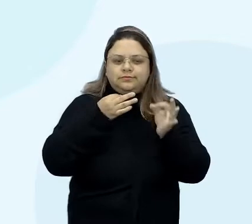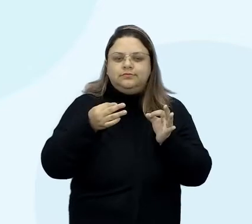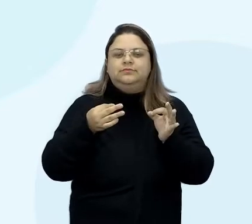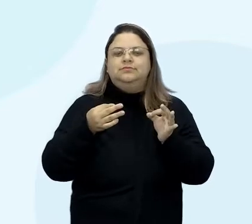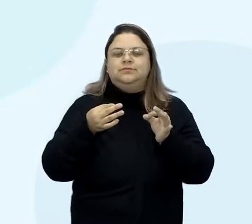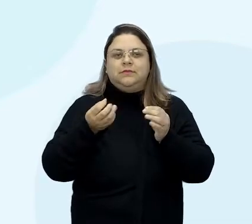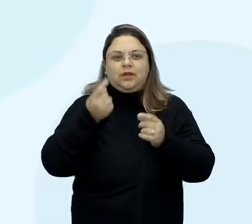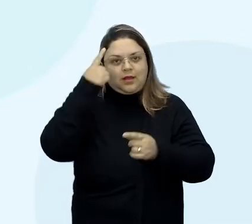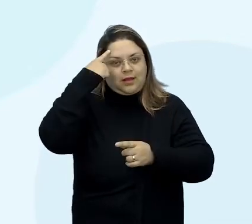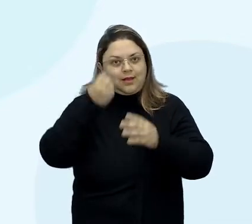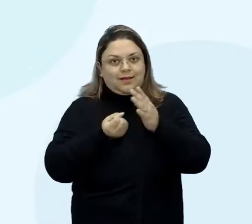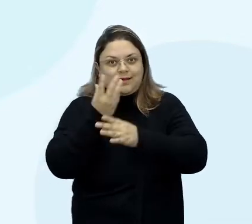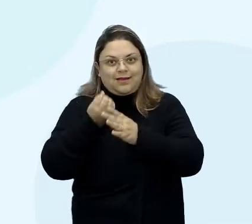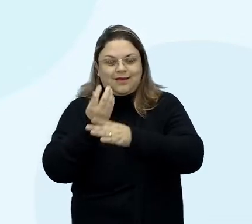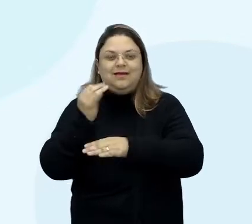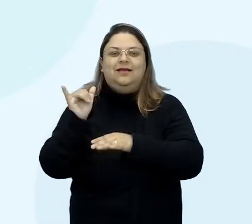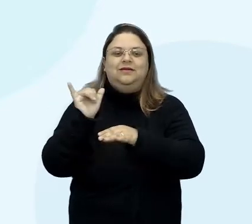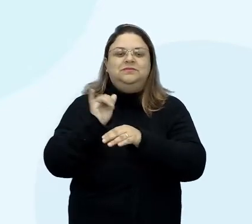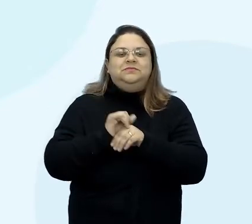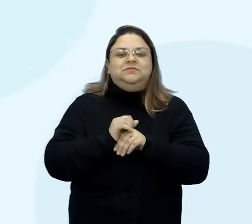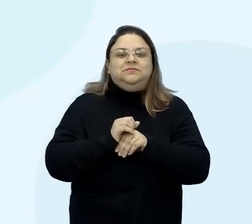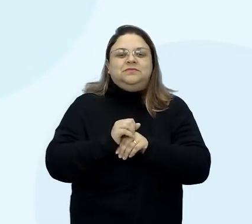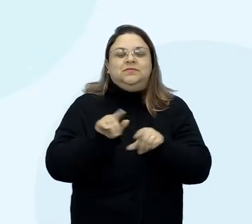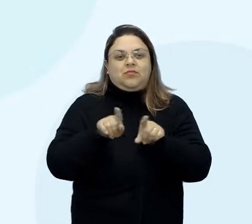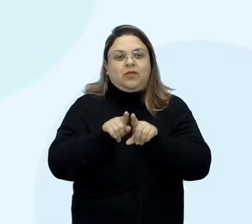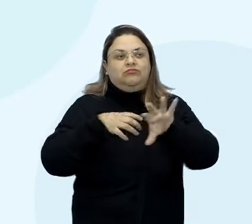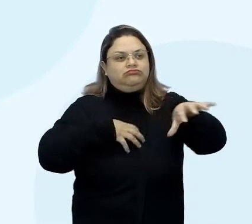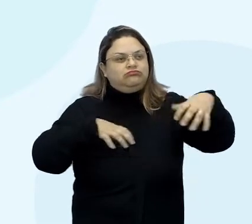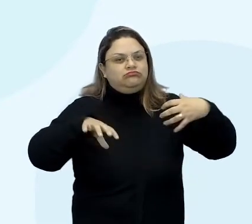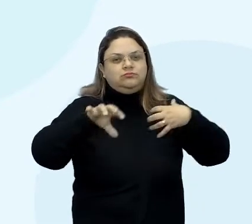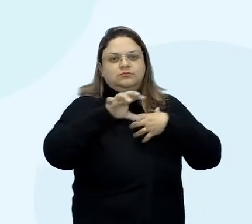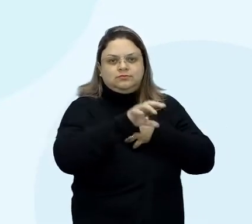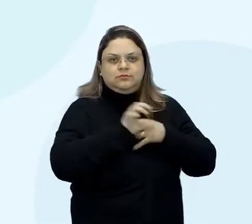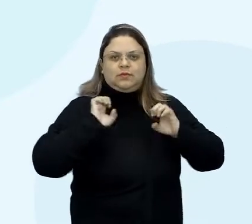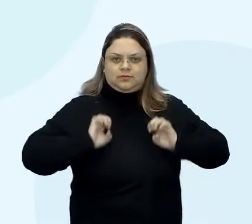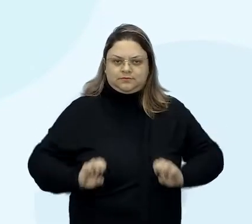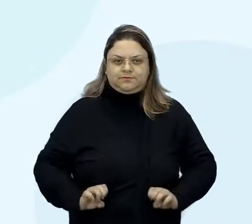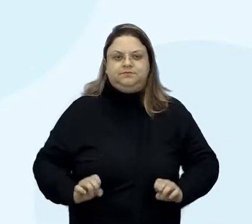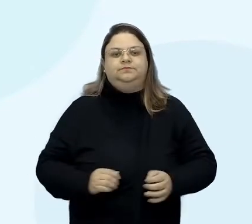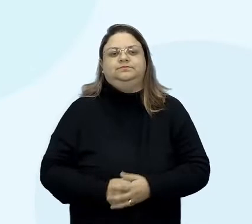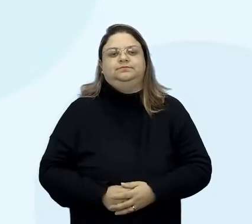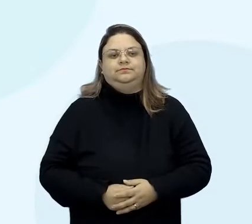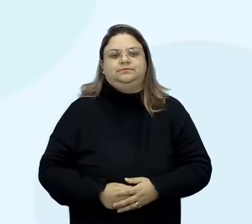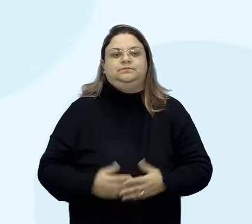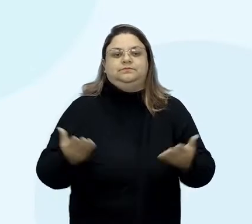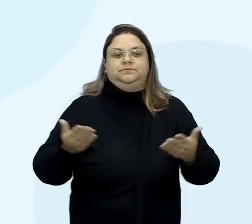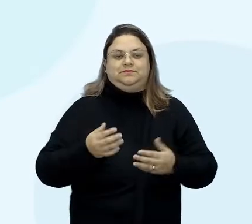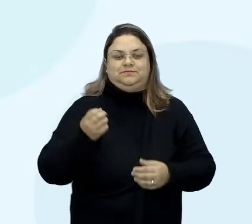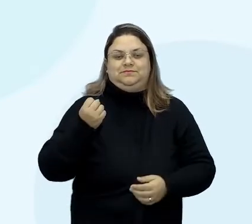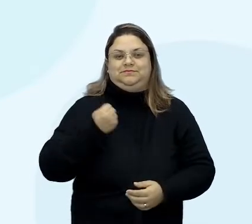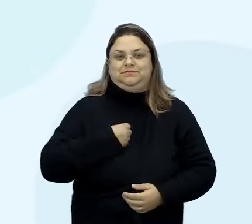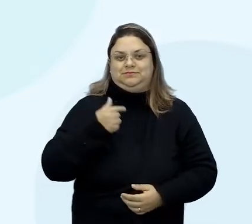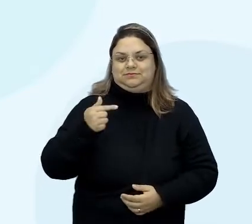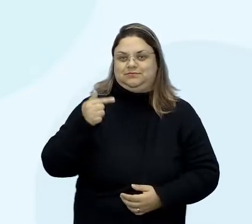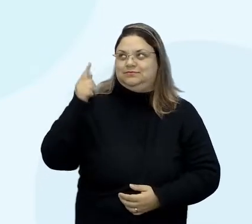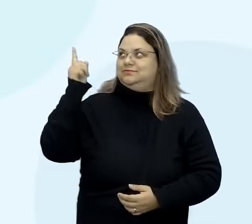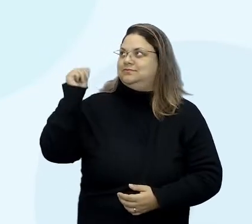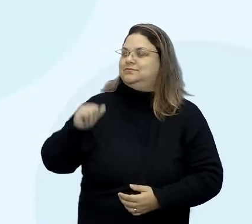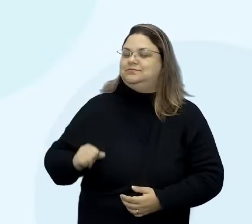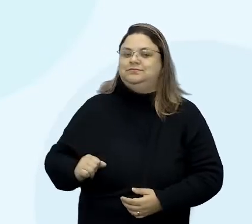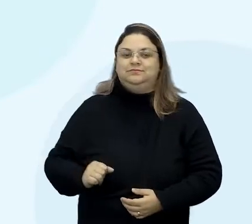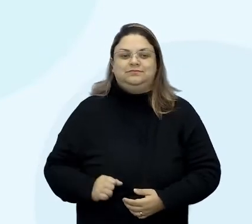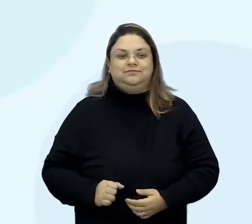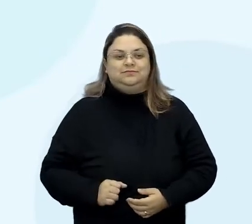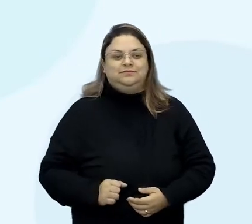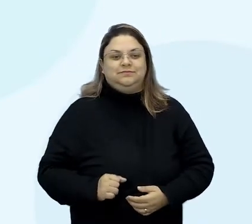criativa, solidária e ética. A competência 7, a gente já foi para outra competência, ó. E